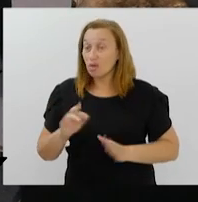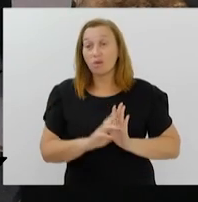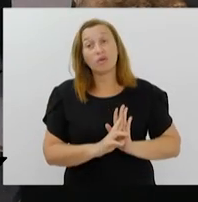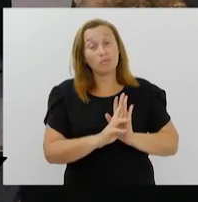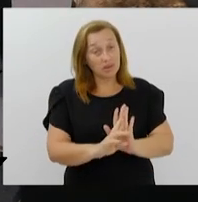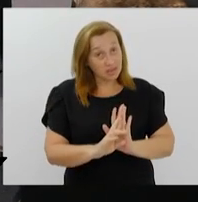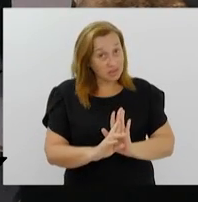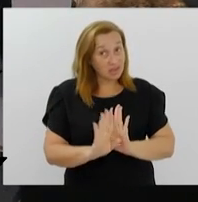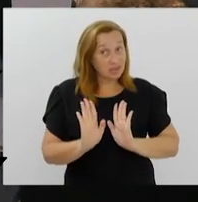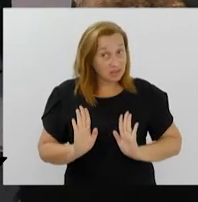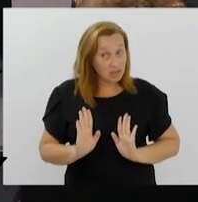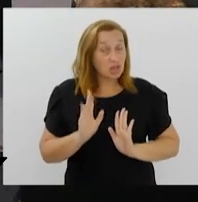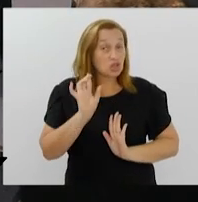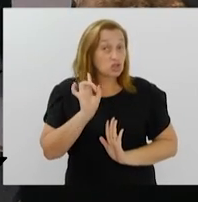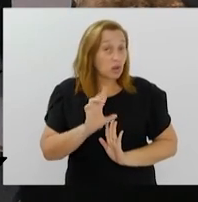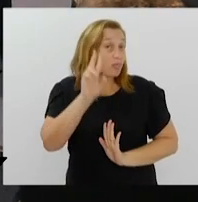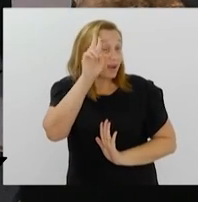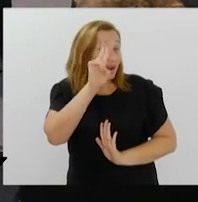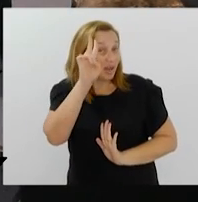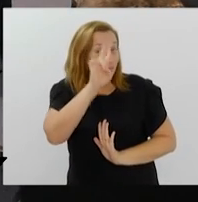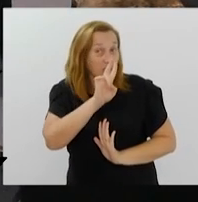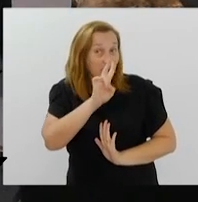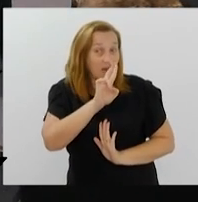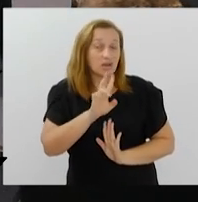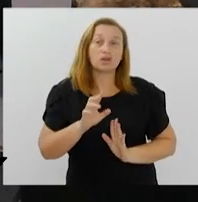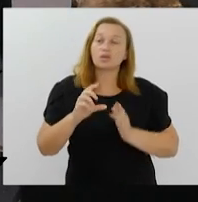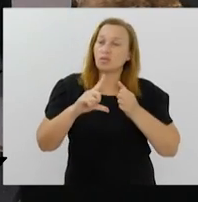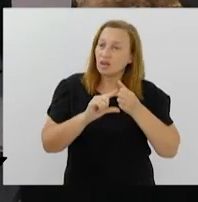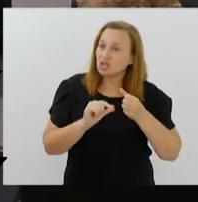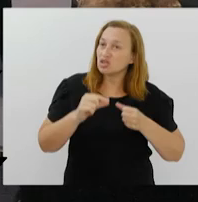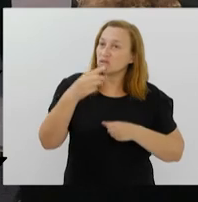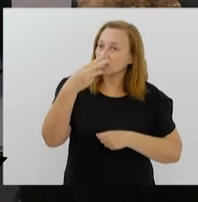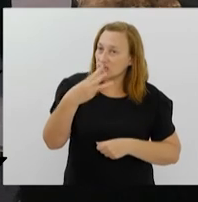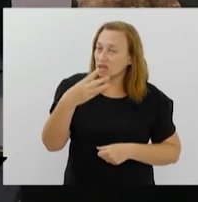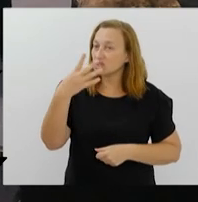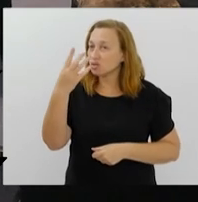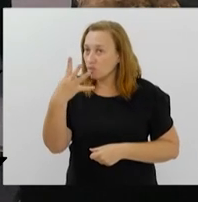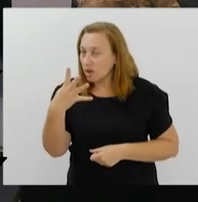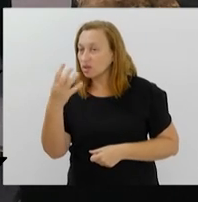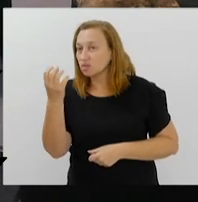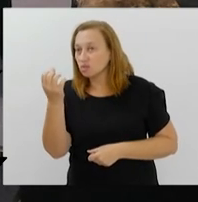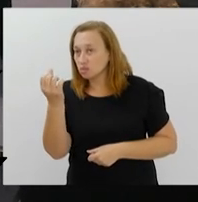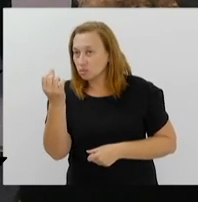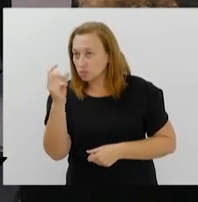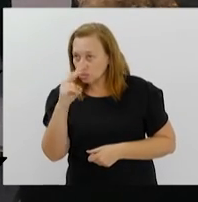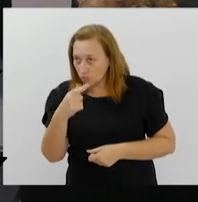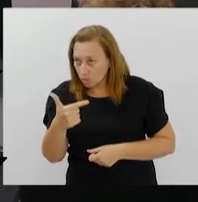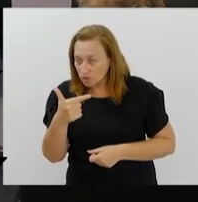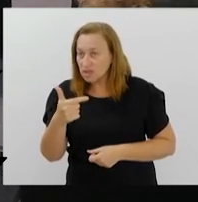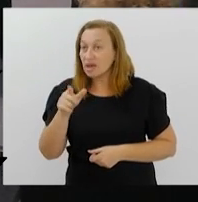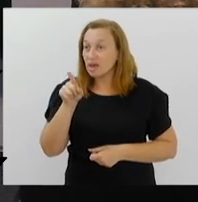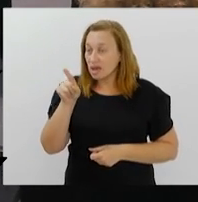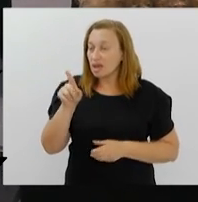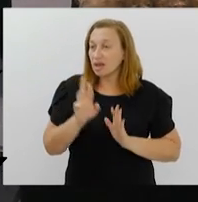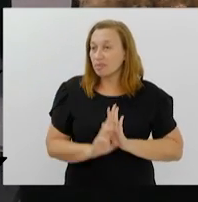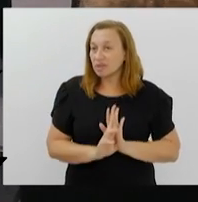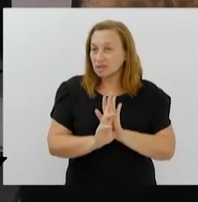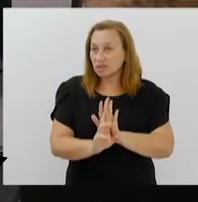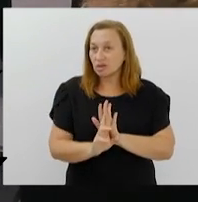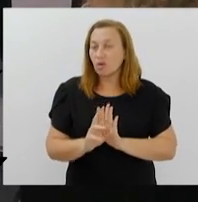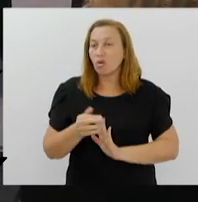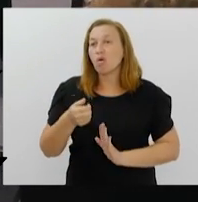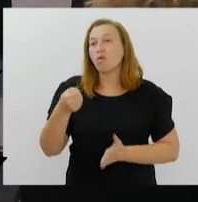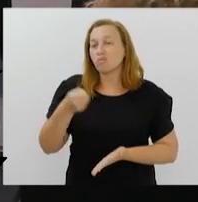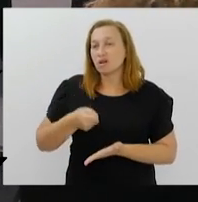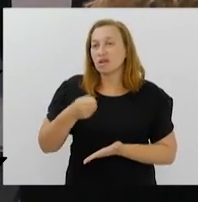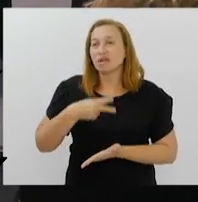foi na convocação Mas é só para lembrar que na forma do artigo 342 do Código Penal ele o representante os representantes são obrigados a dizer a